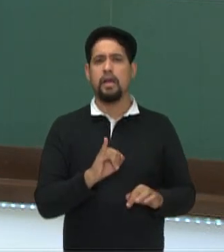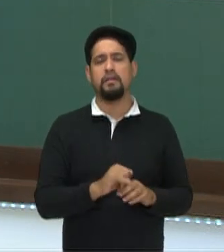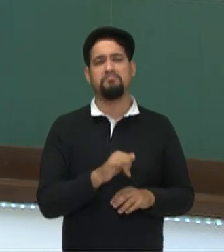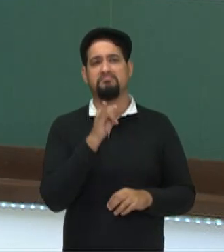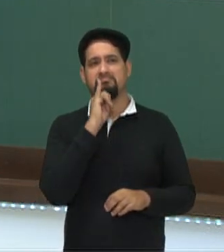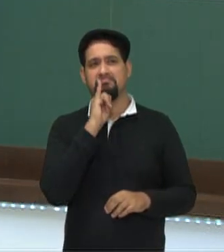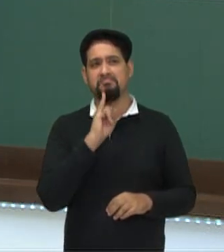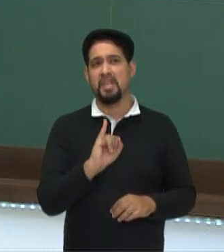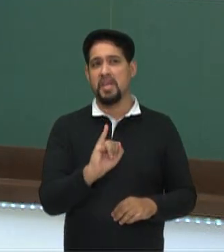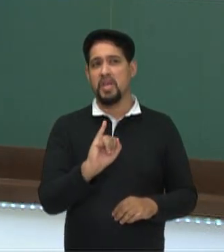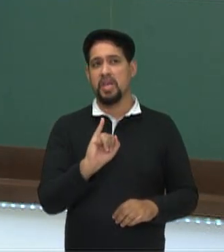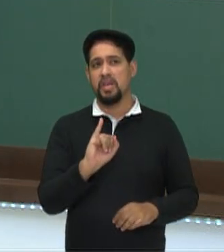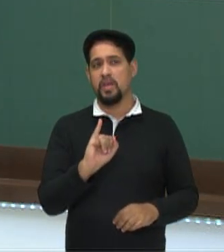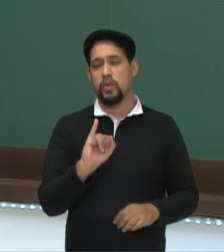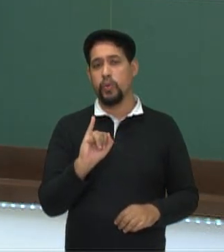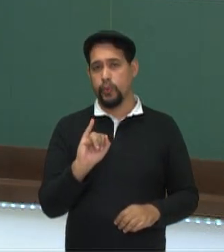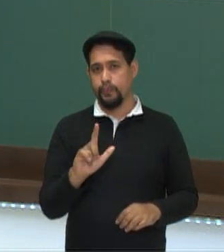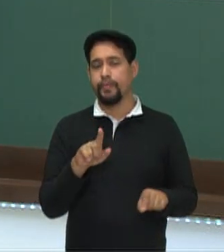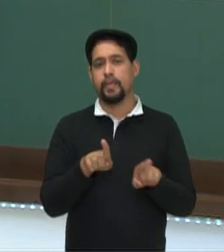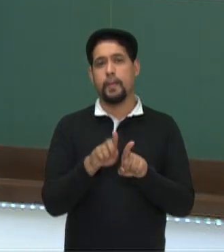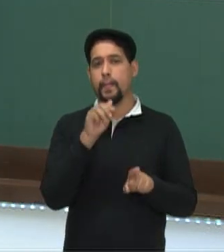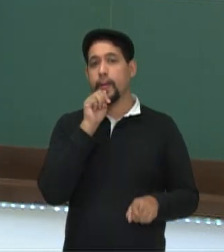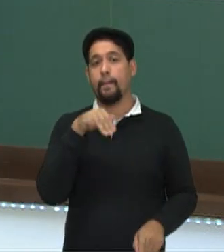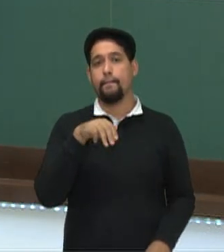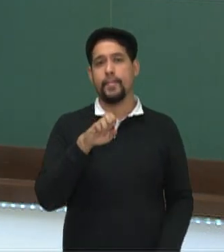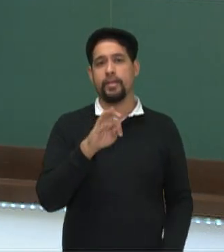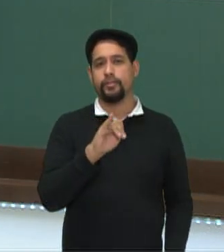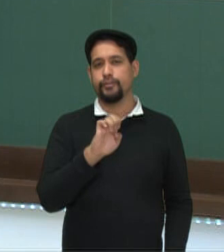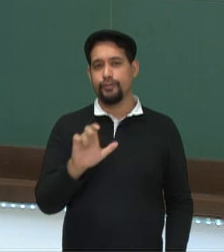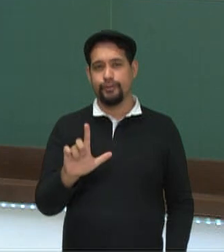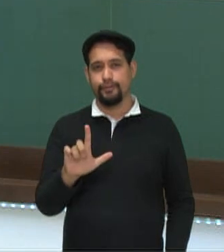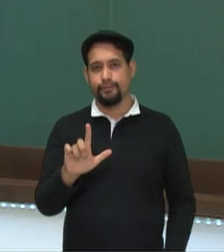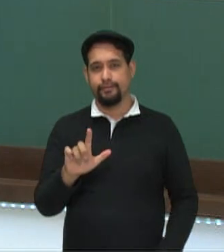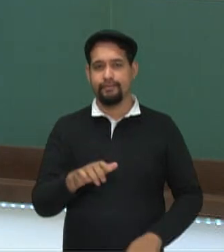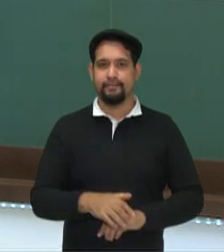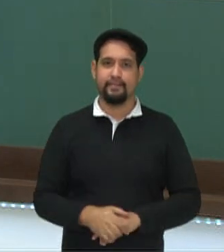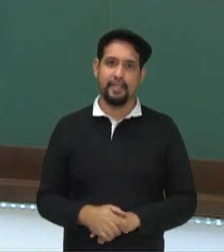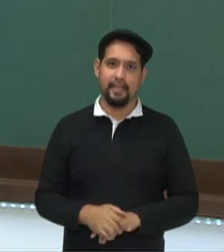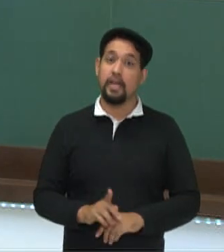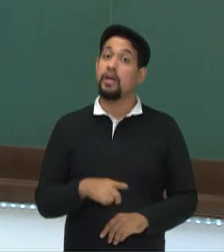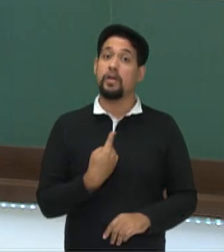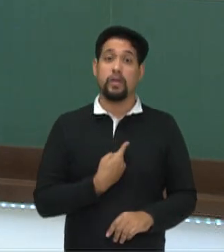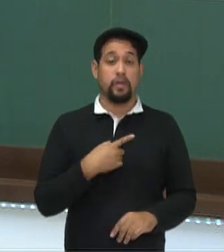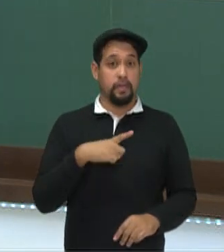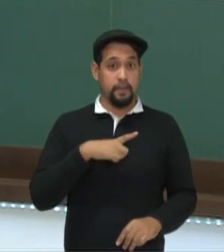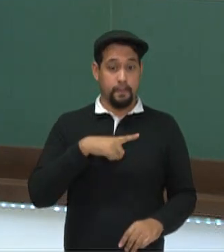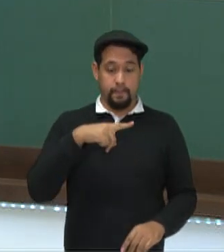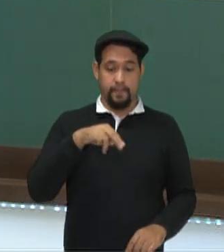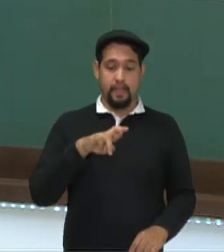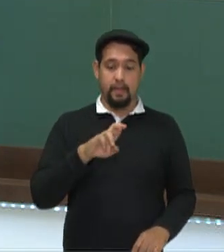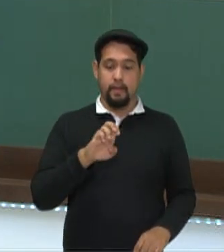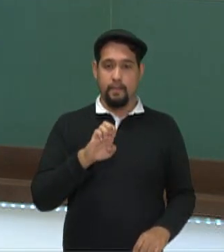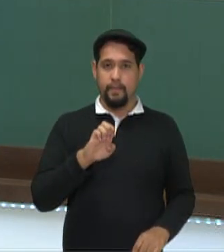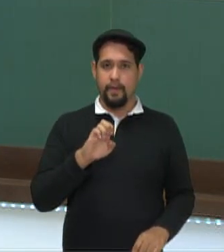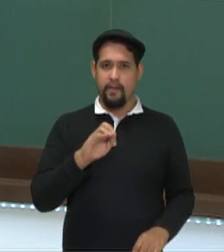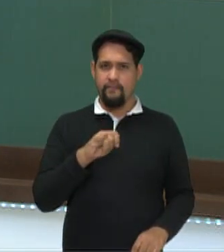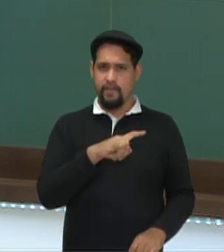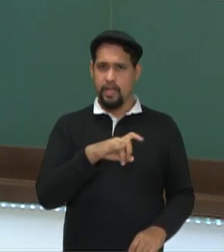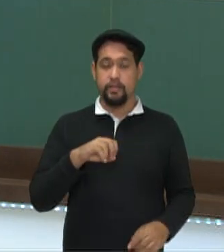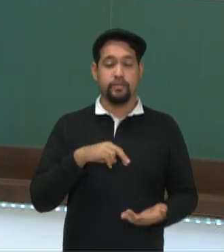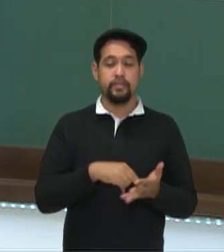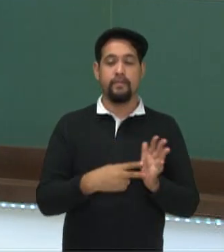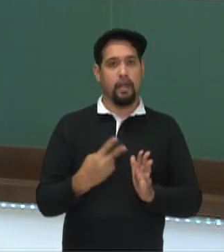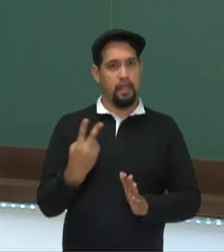ser metil. Os 2 radicais, cujo nome é metil. Então, nós temos um prefixo que indica duplicidade,